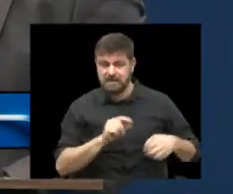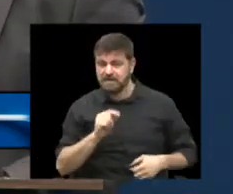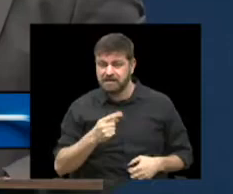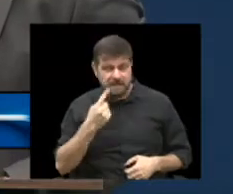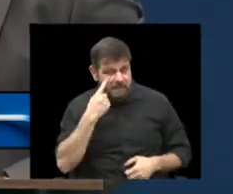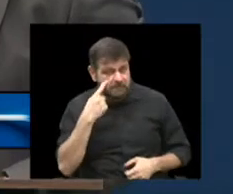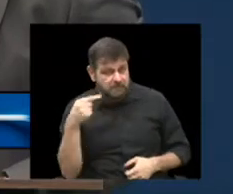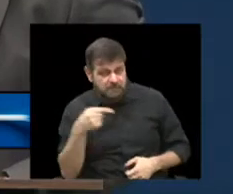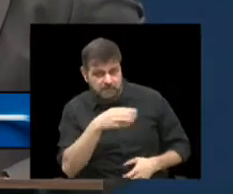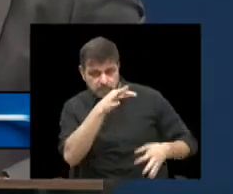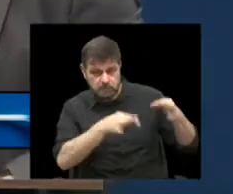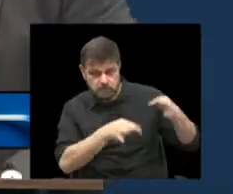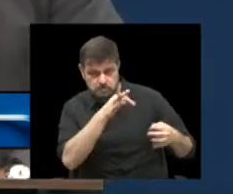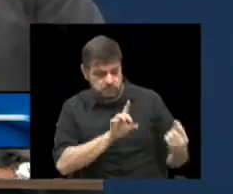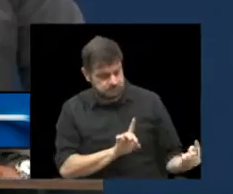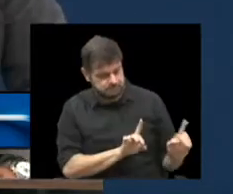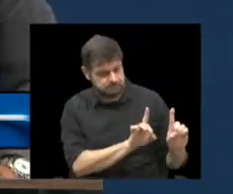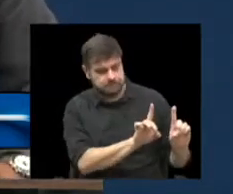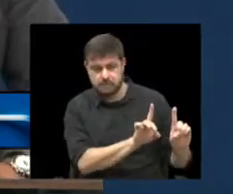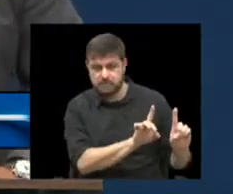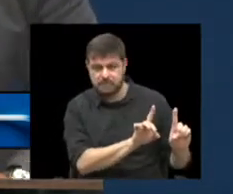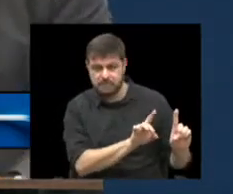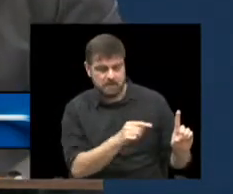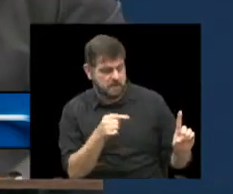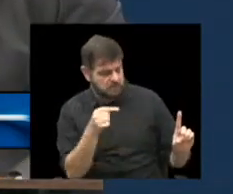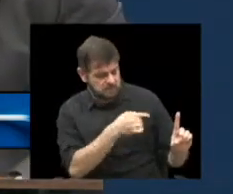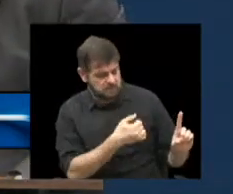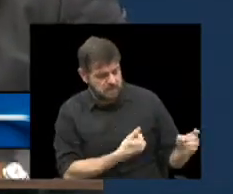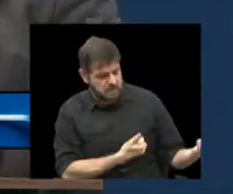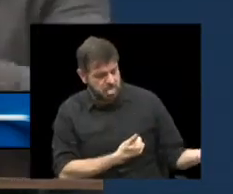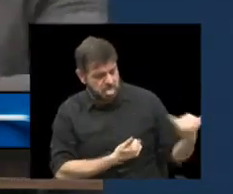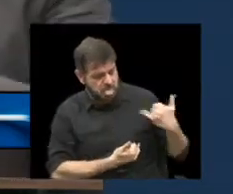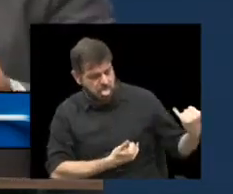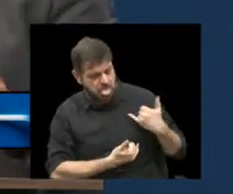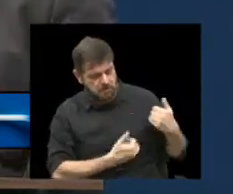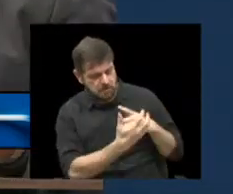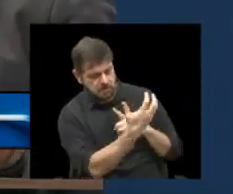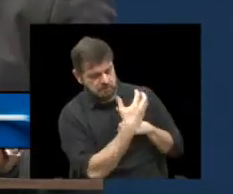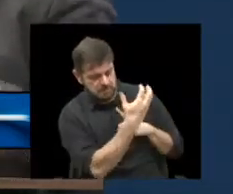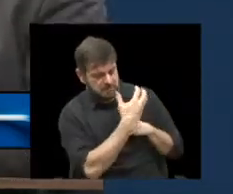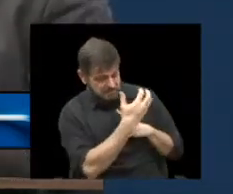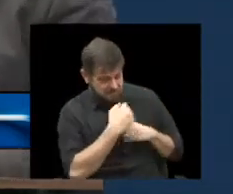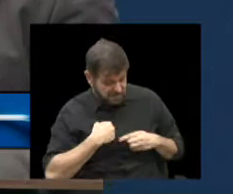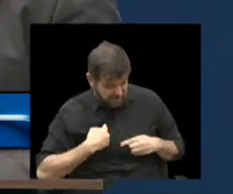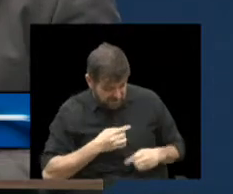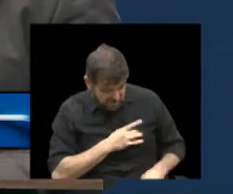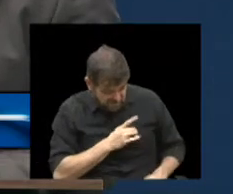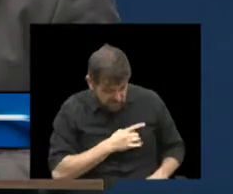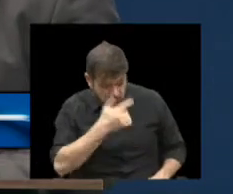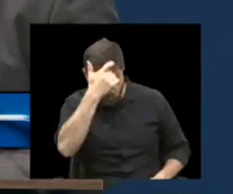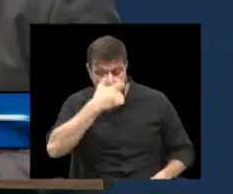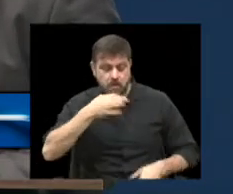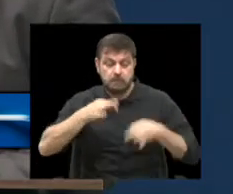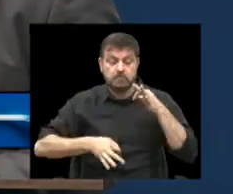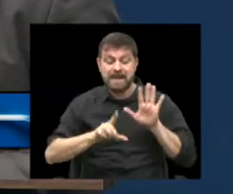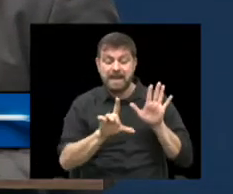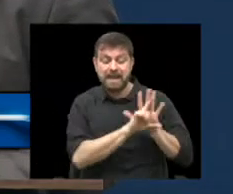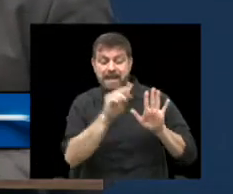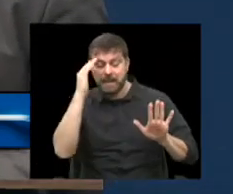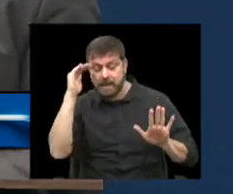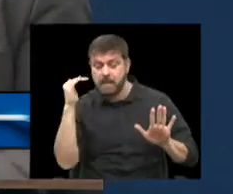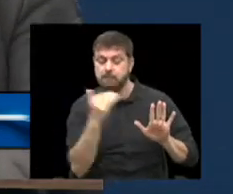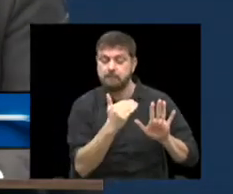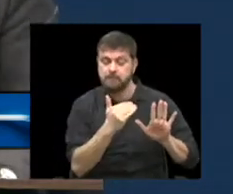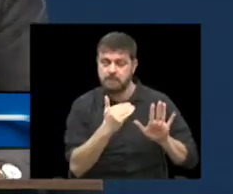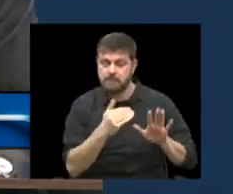Vermelho, um juiz fala para o outro aqui, não adianta o senhor fazer esse teatrinho, porque não vai me intimidar aqui, eu vou julgar conforme a lei. O juiz falou